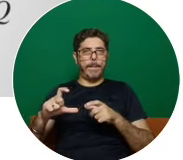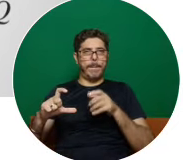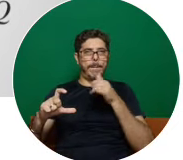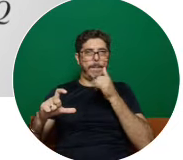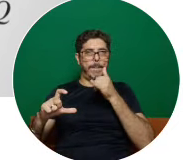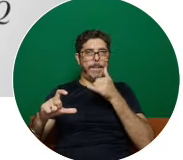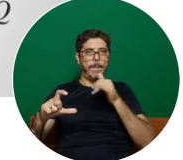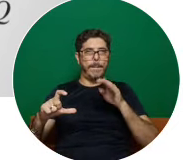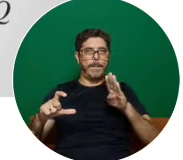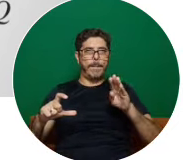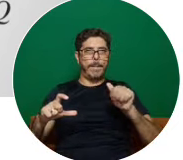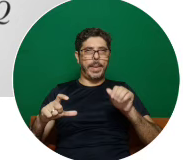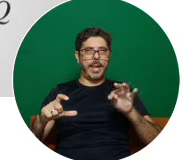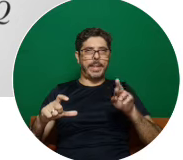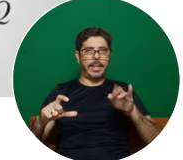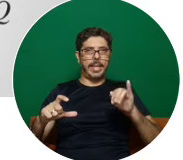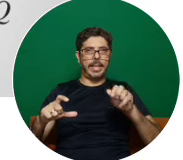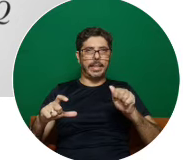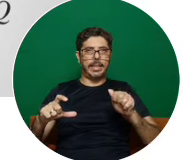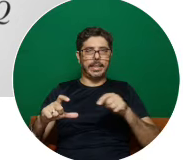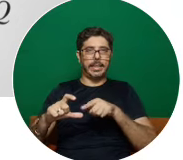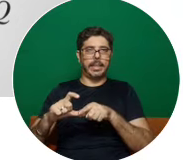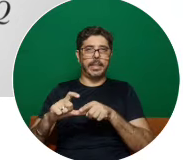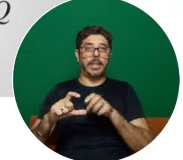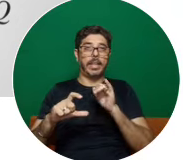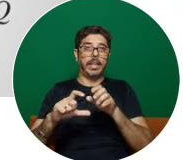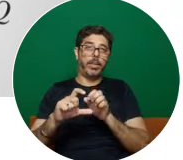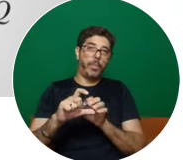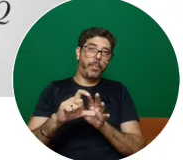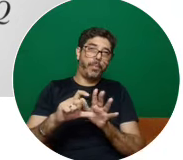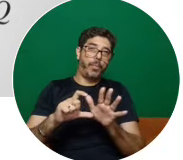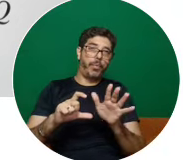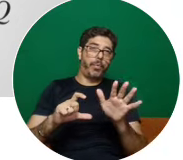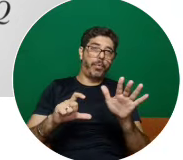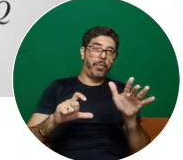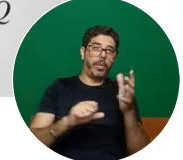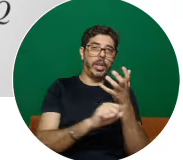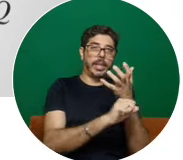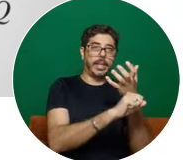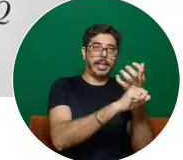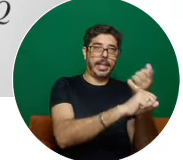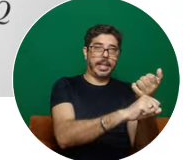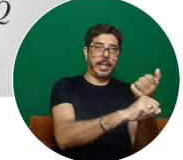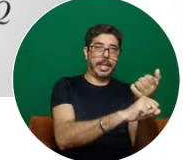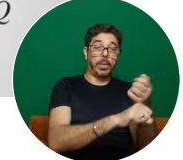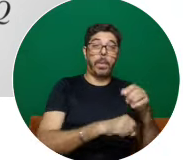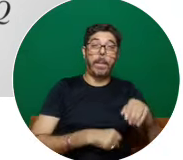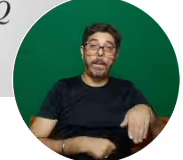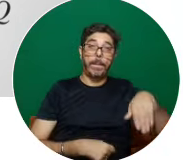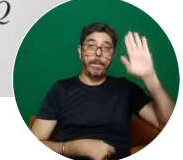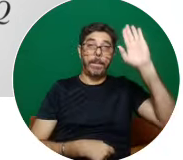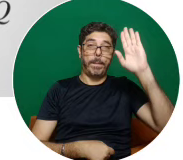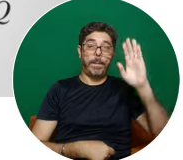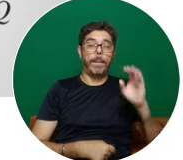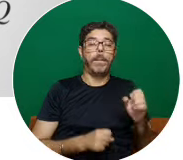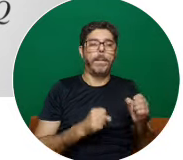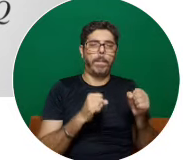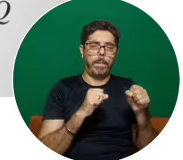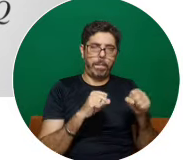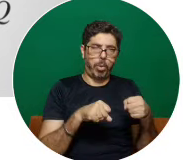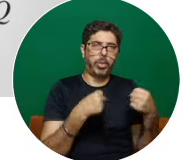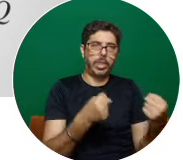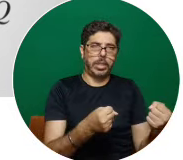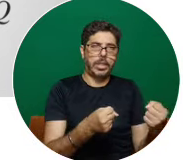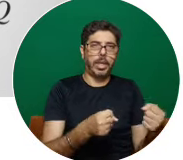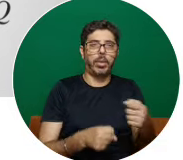Com isso, ocorre um fluxo de cargas positivas para o eletrodo de maior potencial e um fluxo de cargas negativas para o